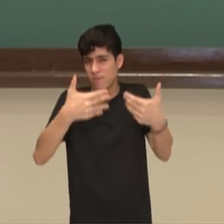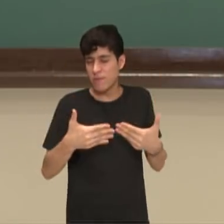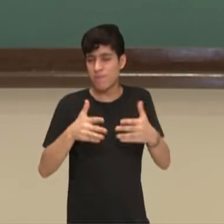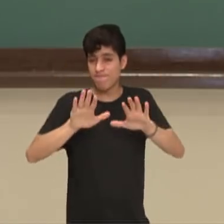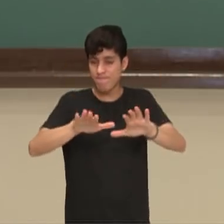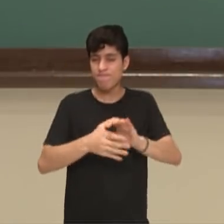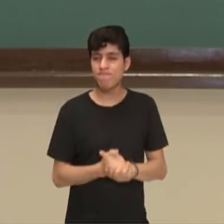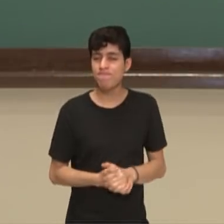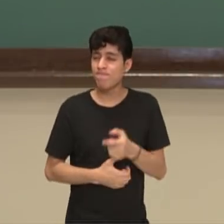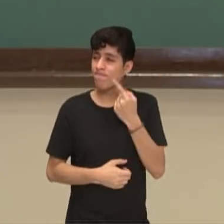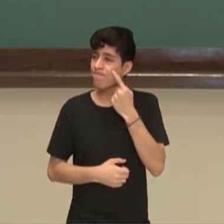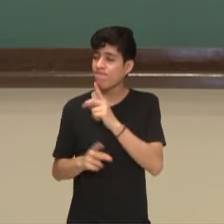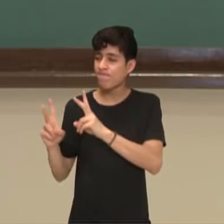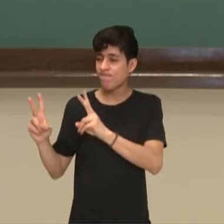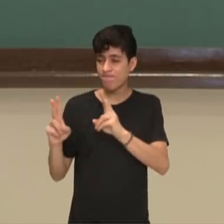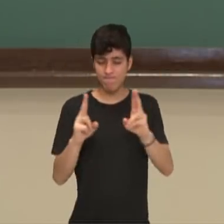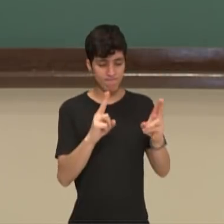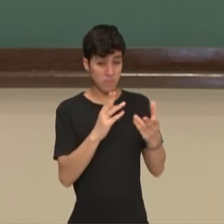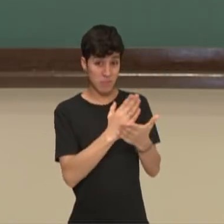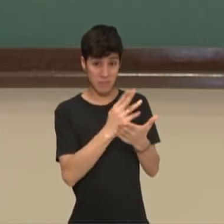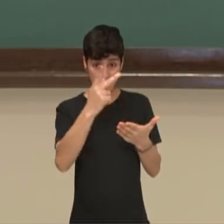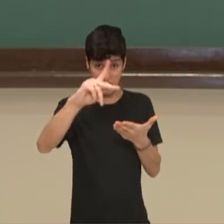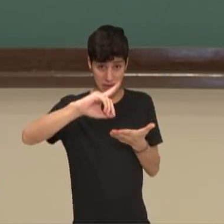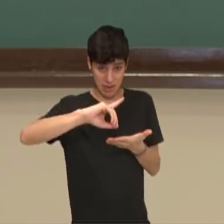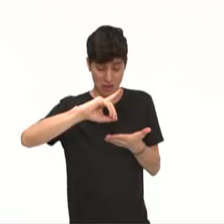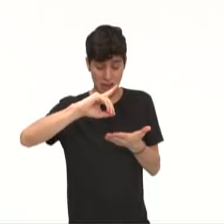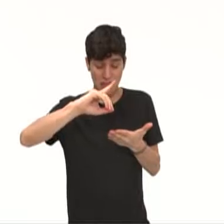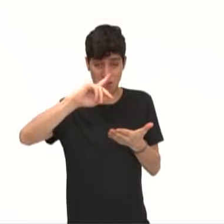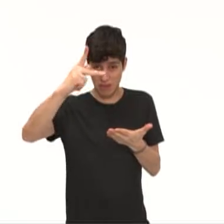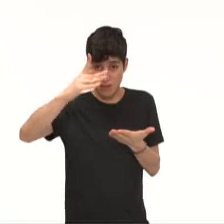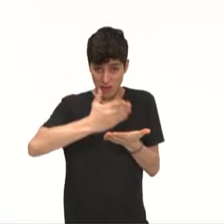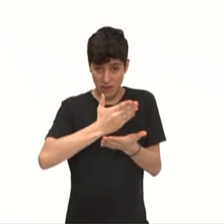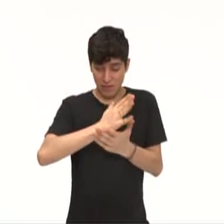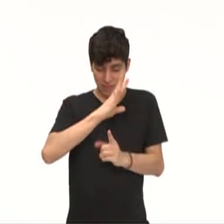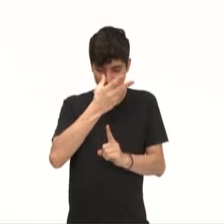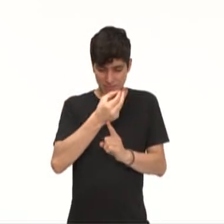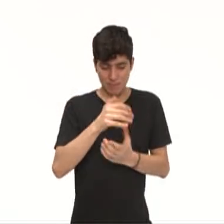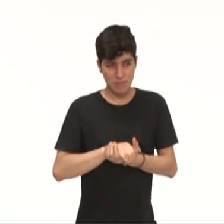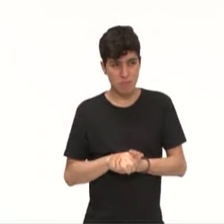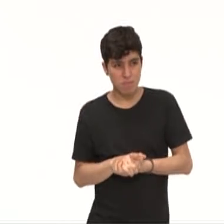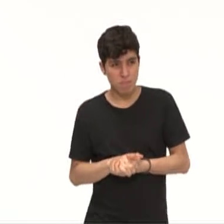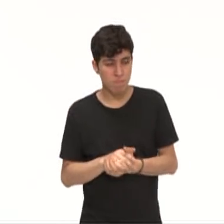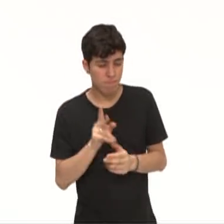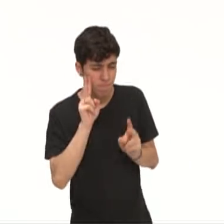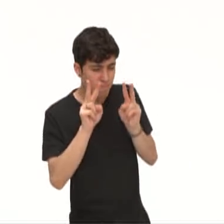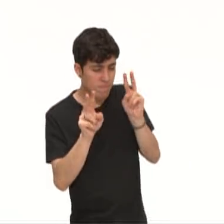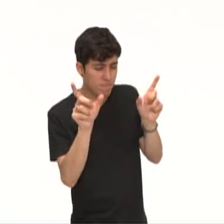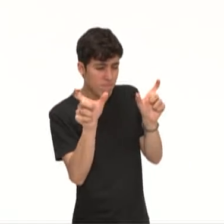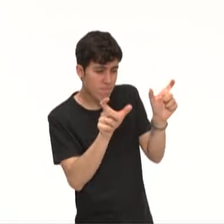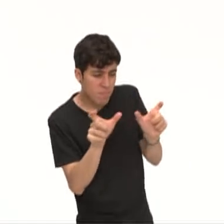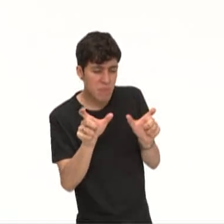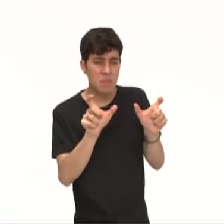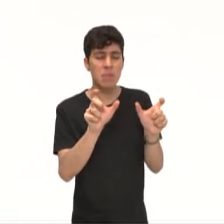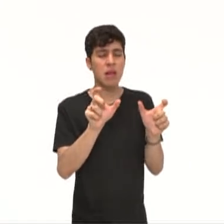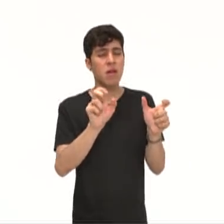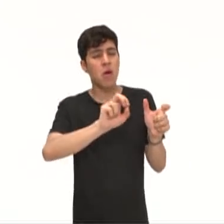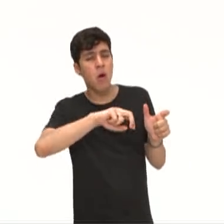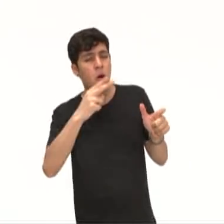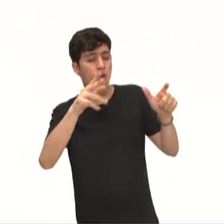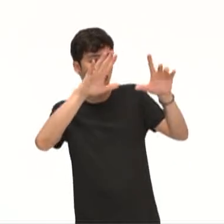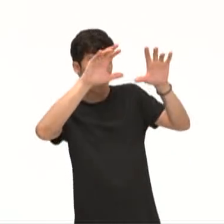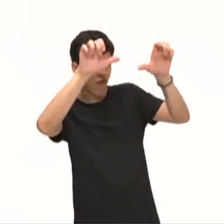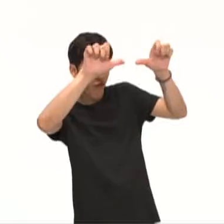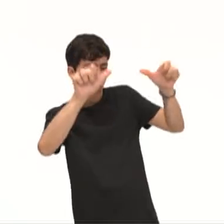tirei esse trechinho do livro de arte de vocês. Abre aspas. Eu leio palavras ou vejo uma forma. As letras